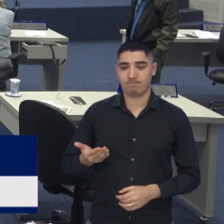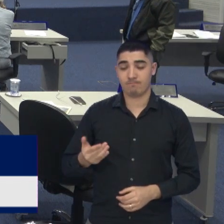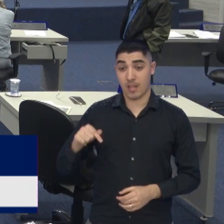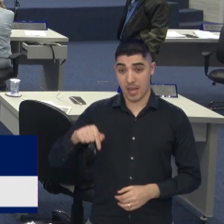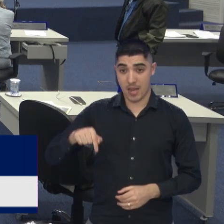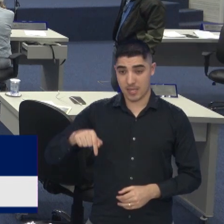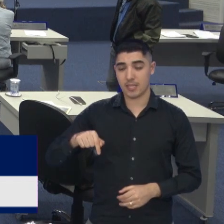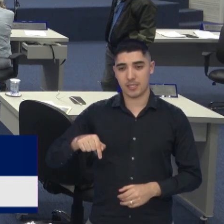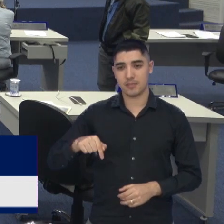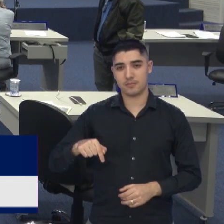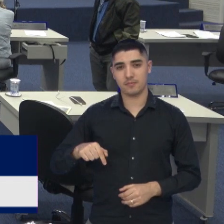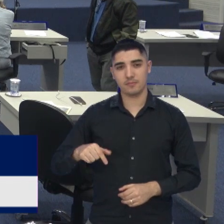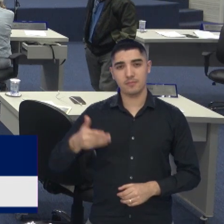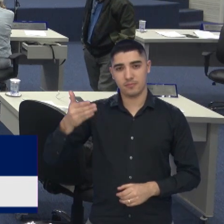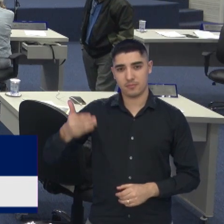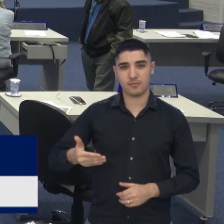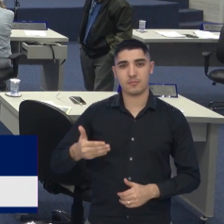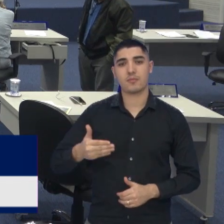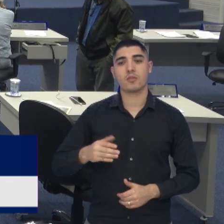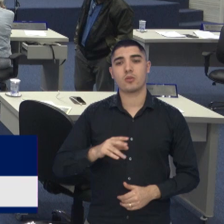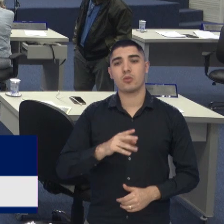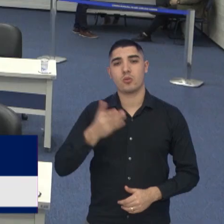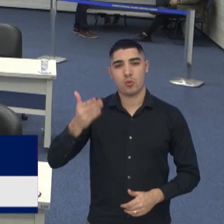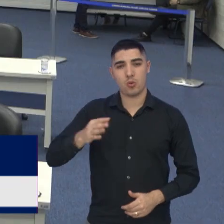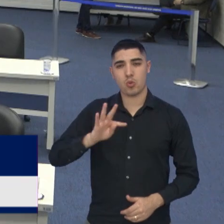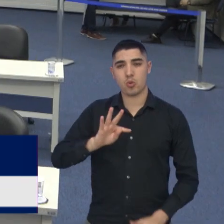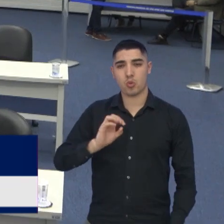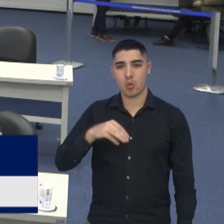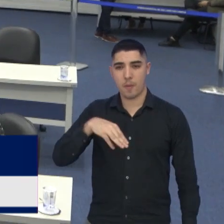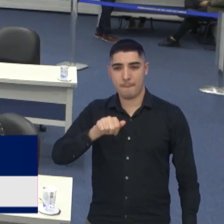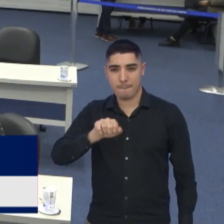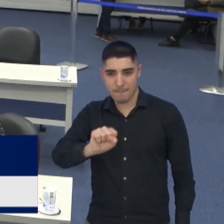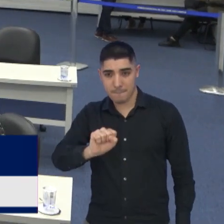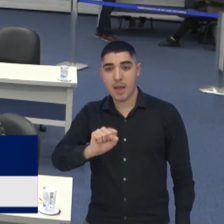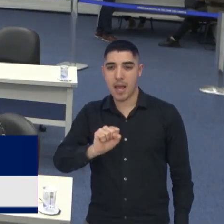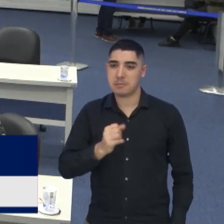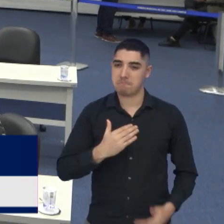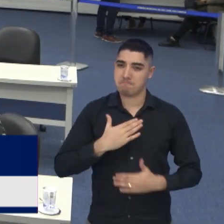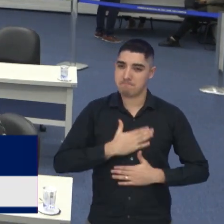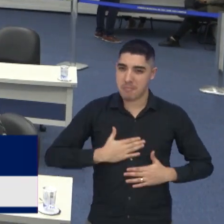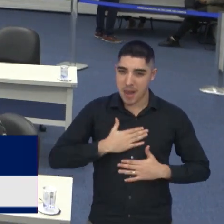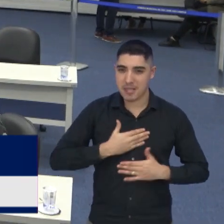plenário, Somário Takahashi. Seja bem-vindo, Somário. Prazer em recebê-lo.